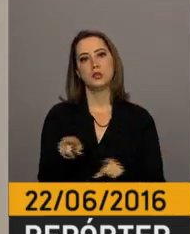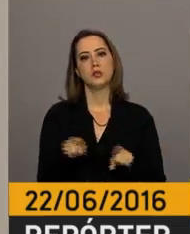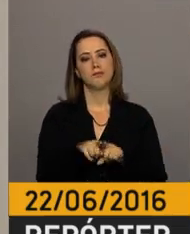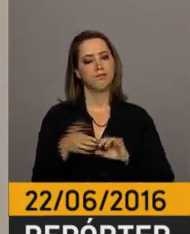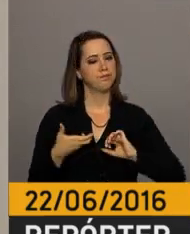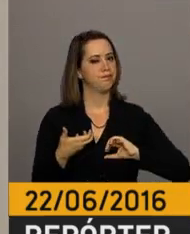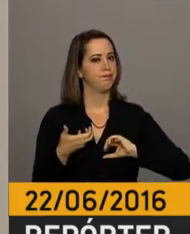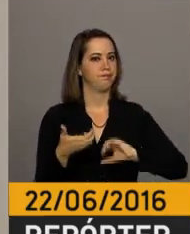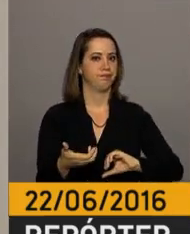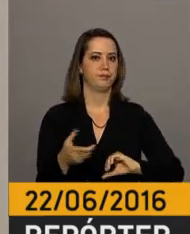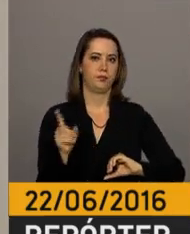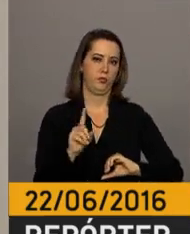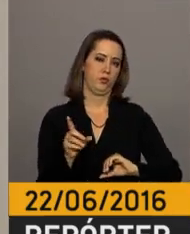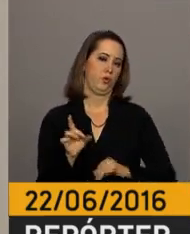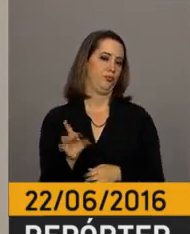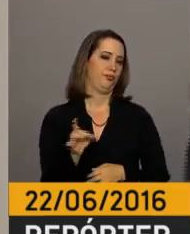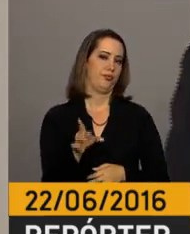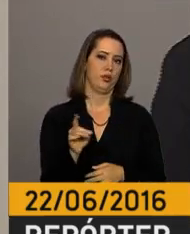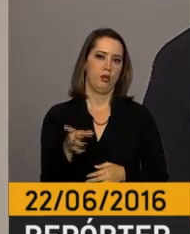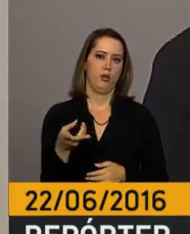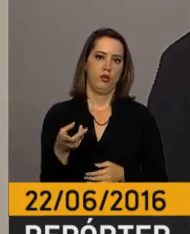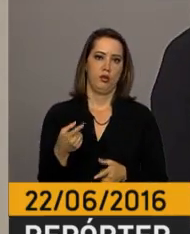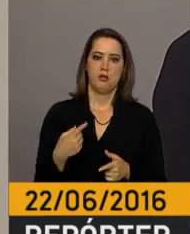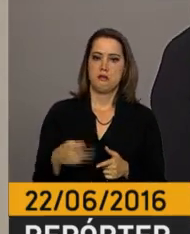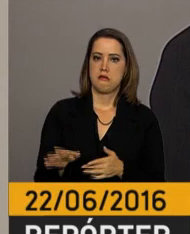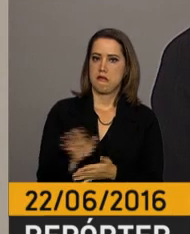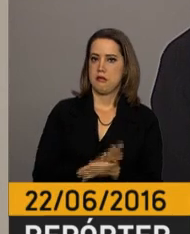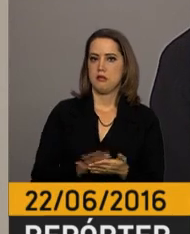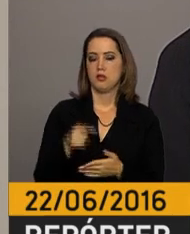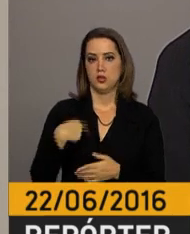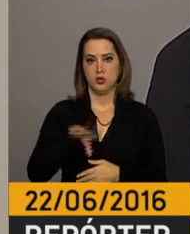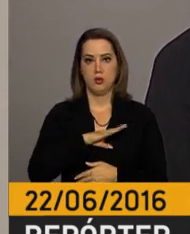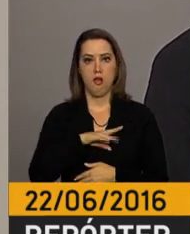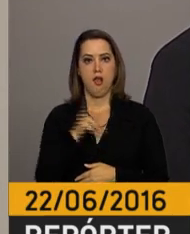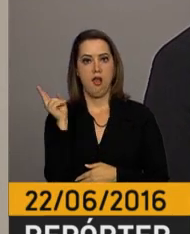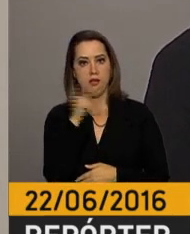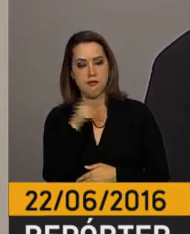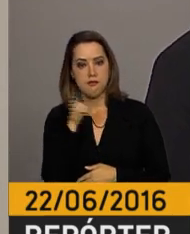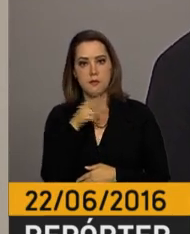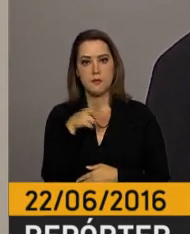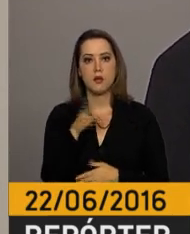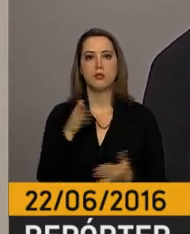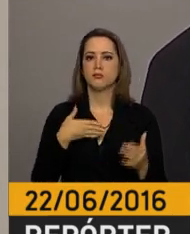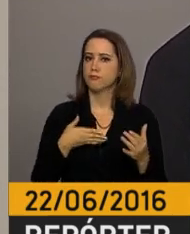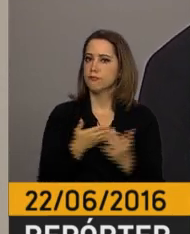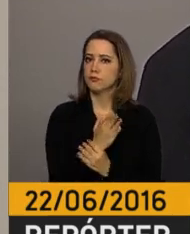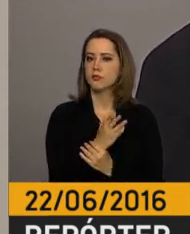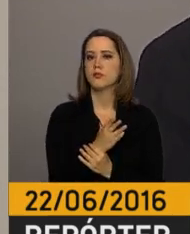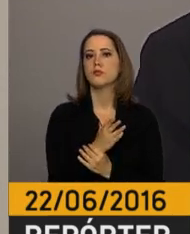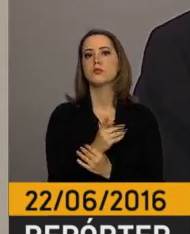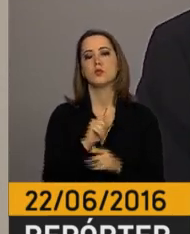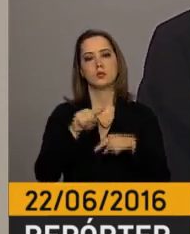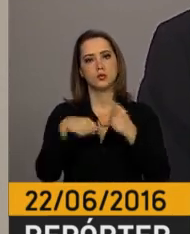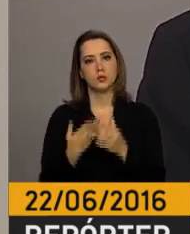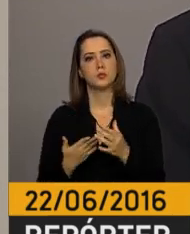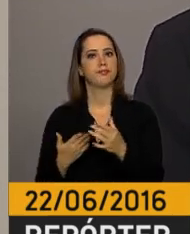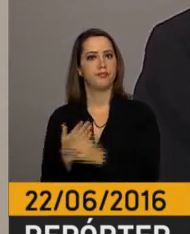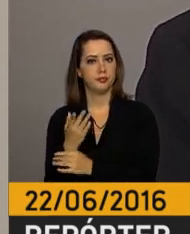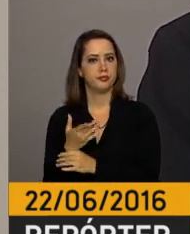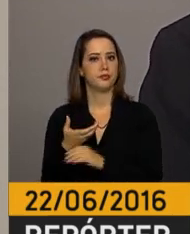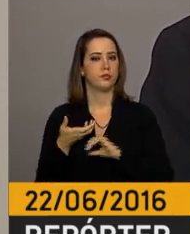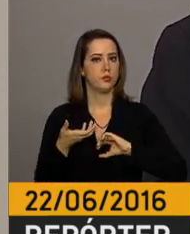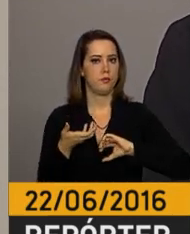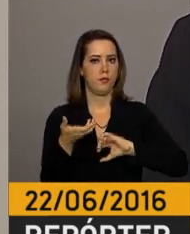senado não foi sem razão que em pouquíssimos dias nós conseguimos aprovar na Câmara e ao depois no senado federal